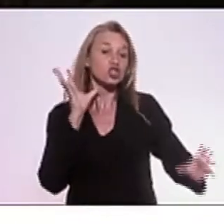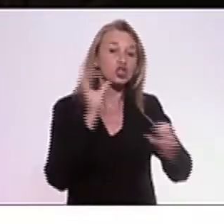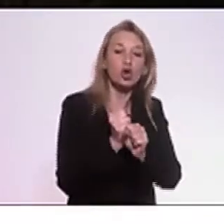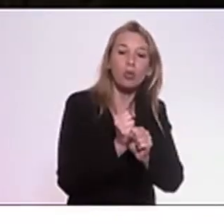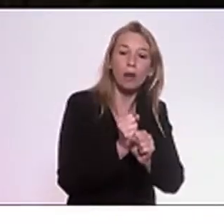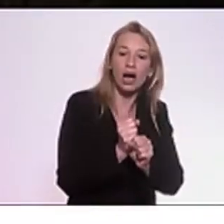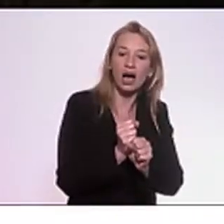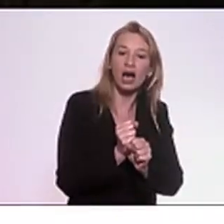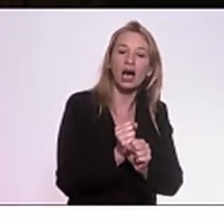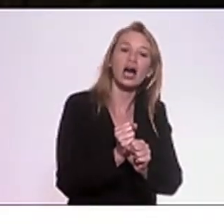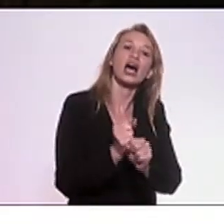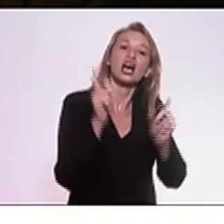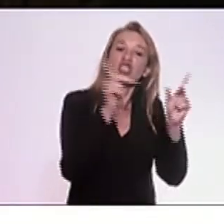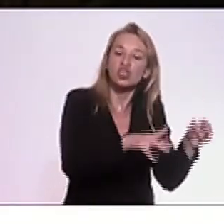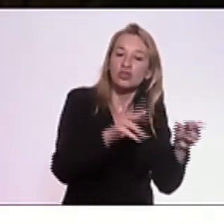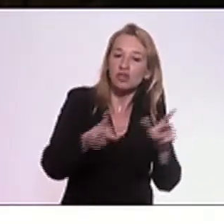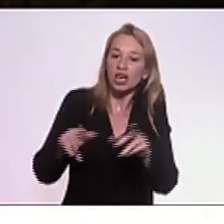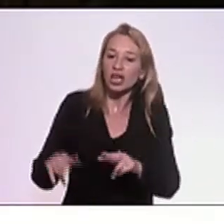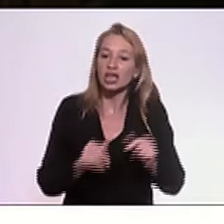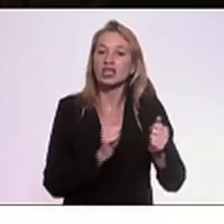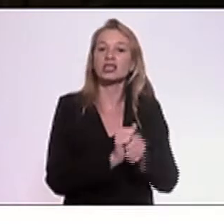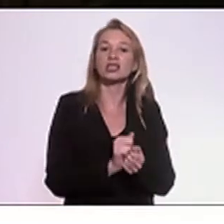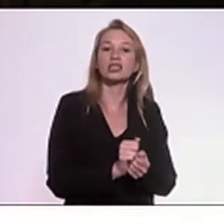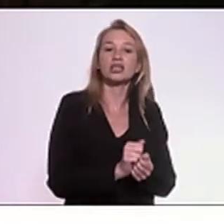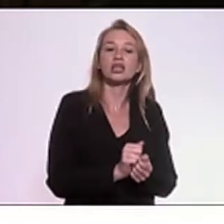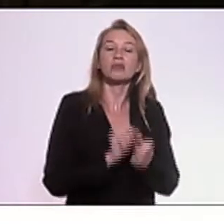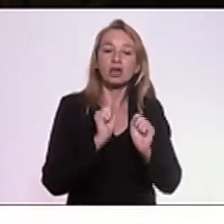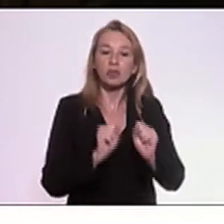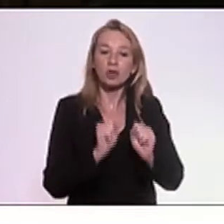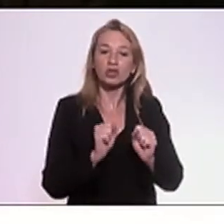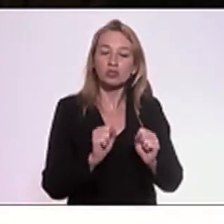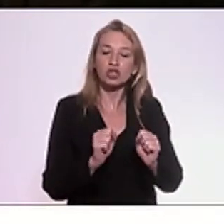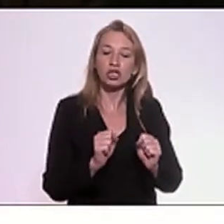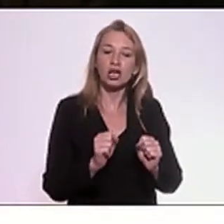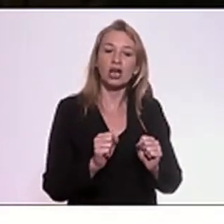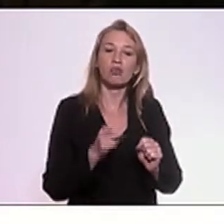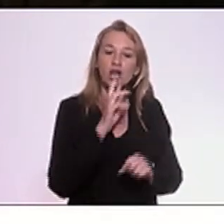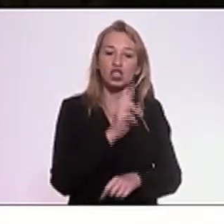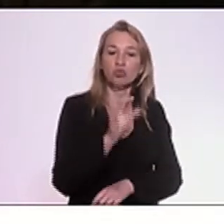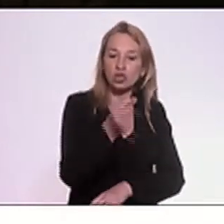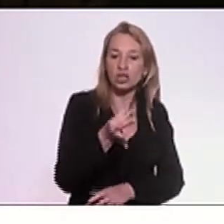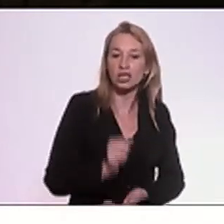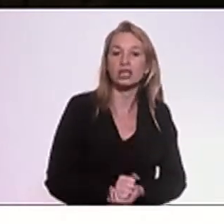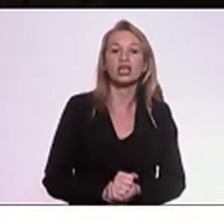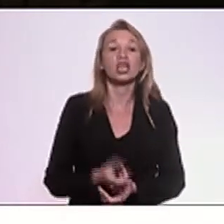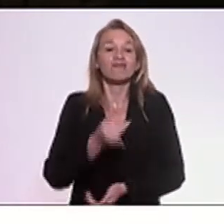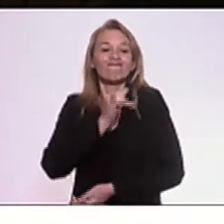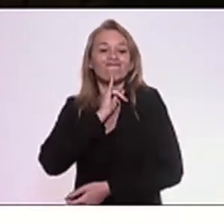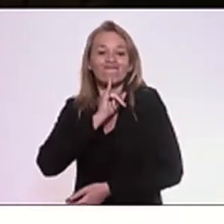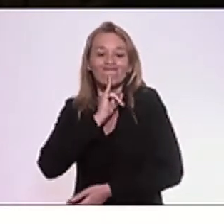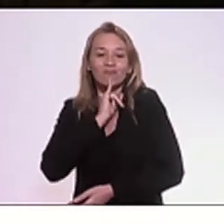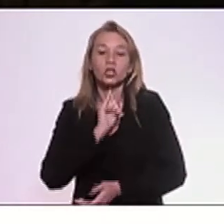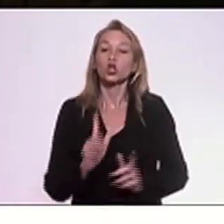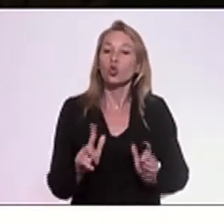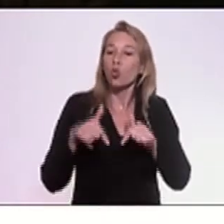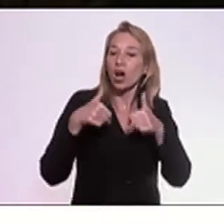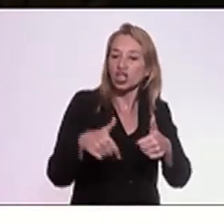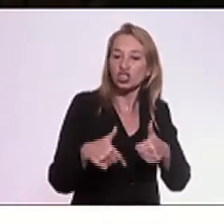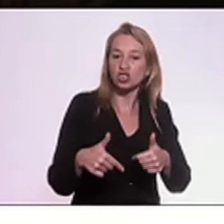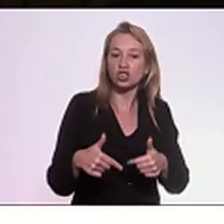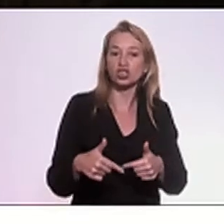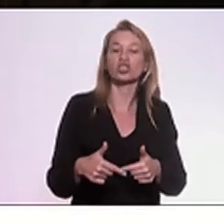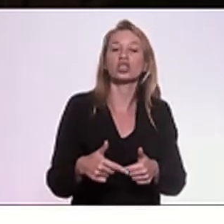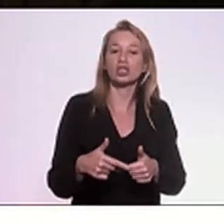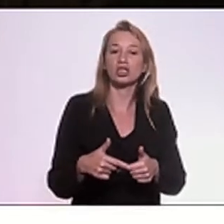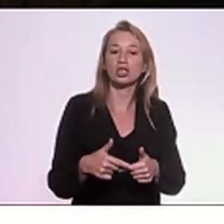as diferentes divergências para nós chegarmos no melhor consenso para a população do Rio de Janeiro. Então, infelizmente, há sim um desrespeito com o parlamento